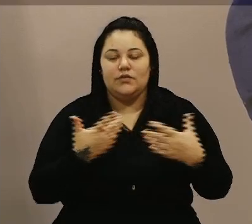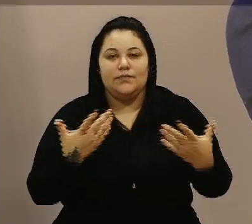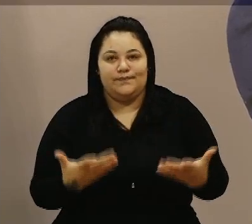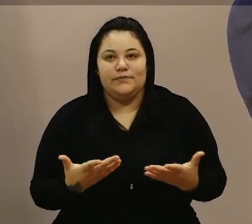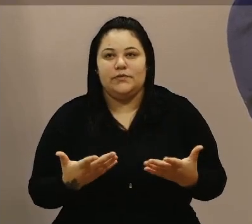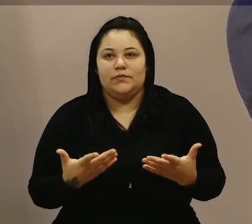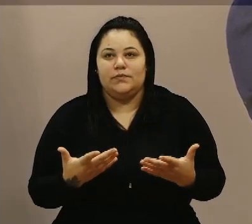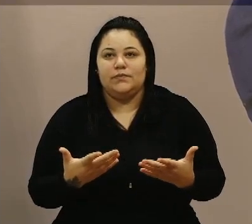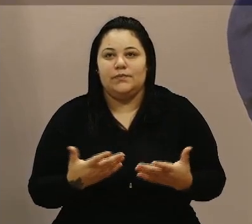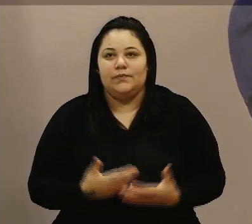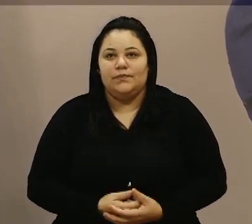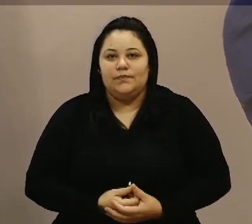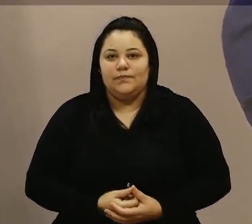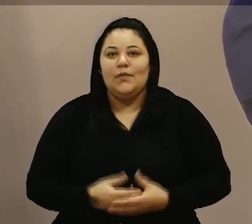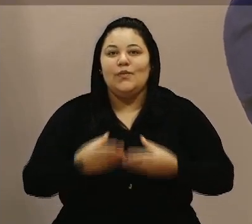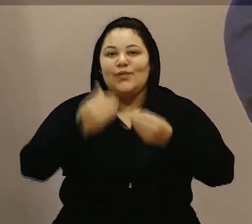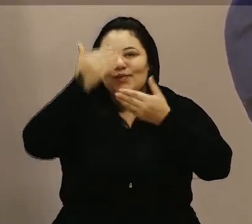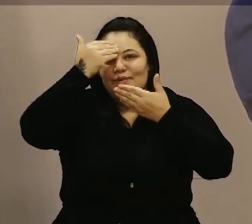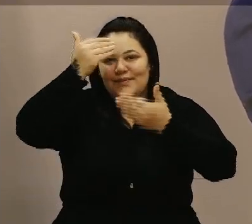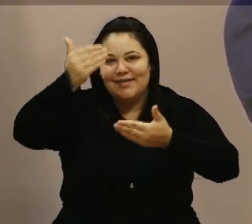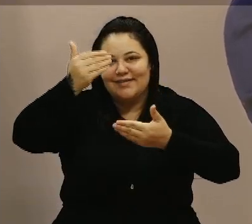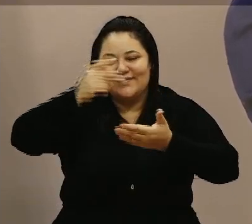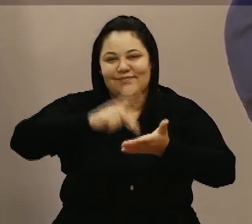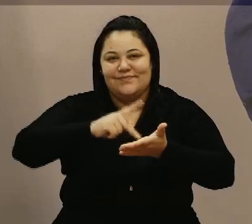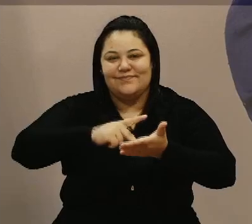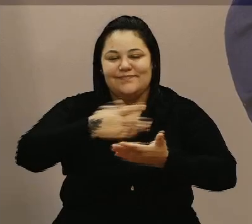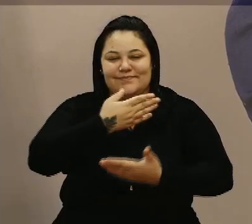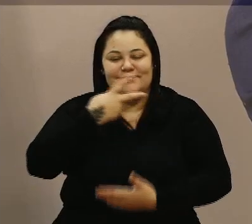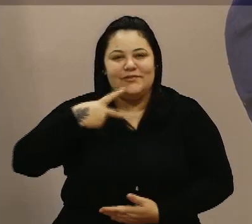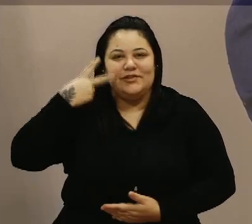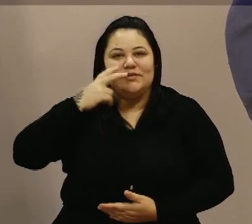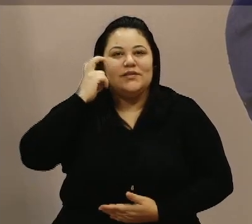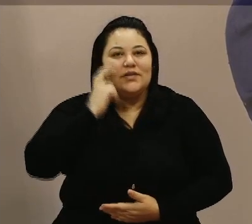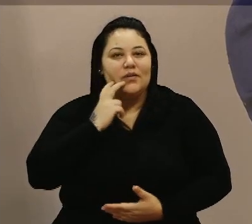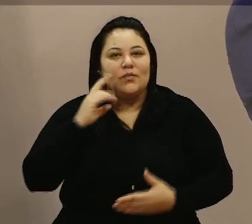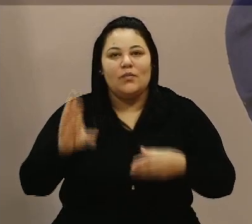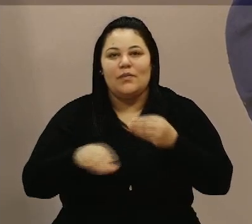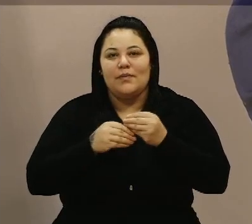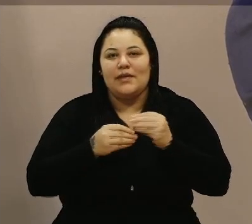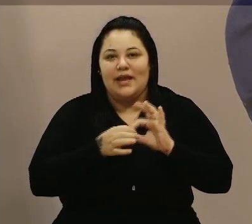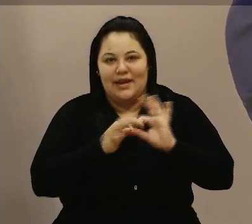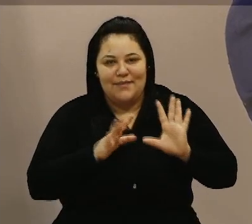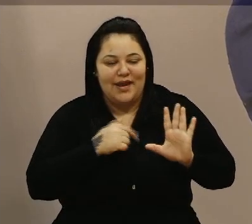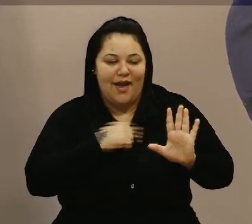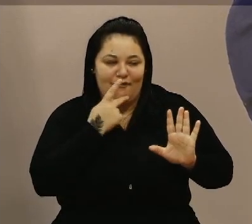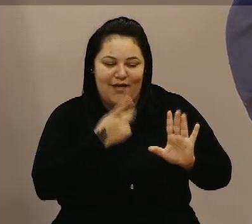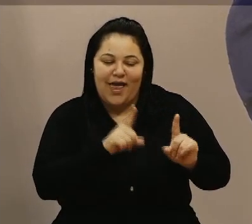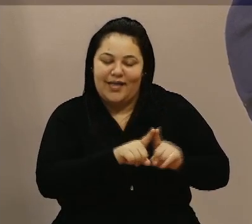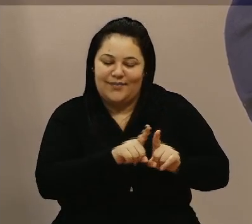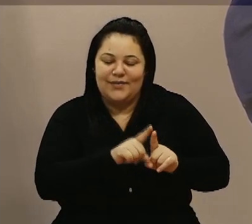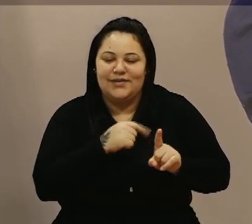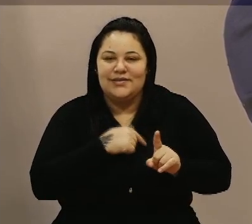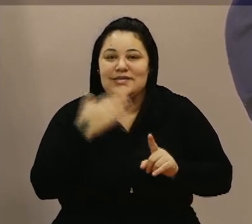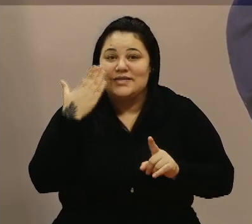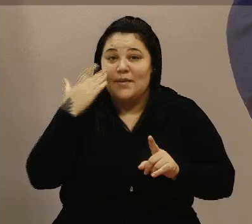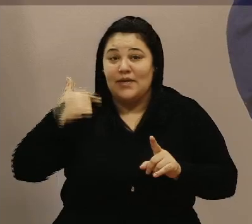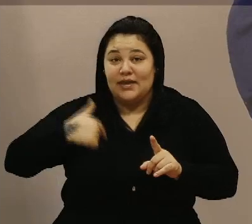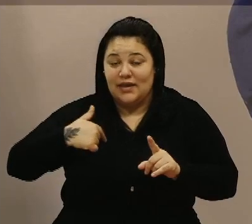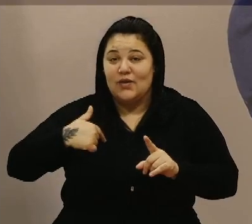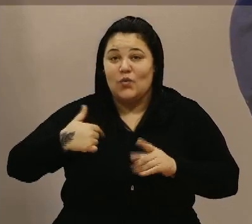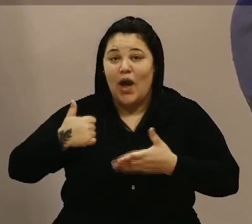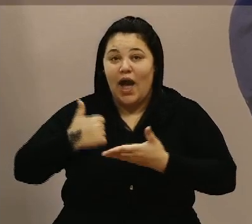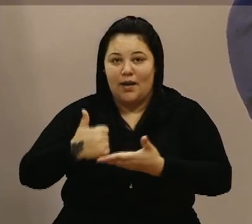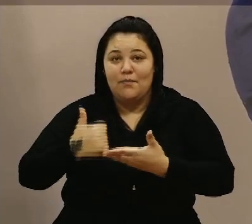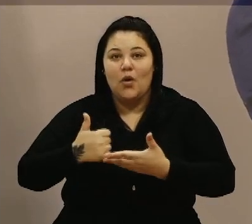Então, muito obrigado, vereador Daniel, pelo seu aparte, e saiba que sou um construtor junto com